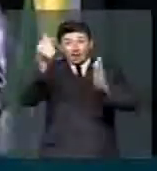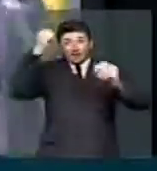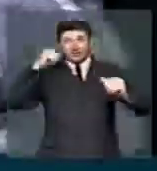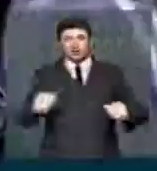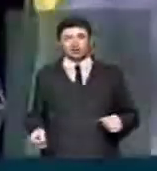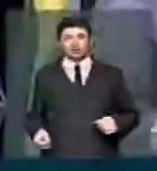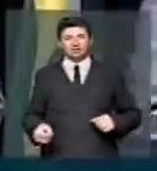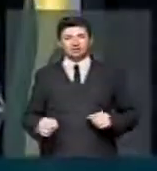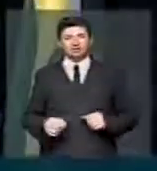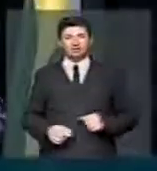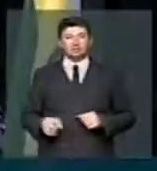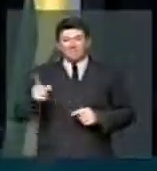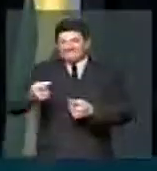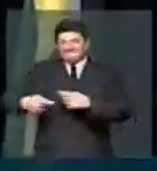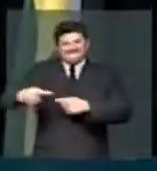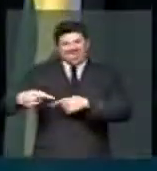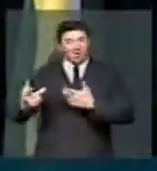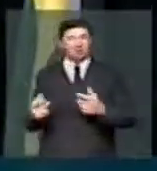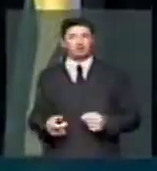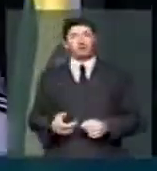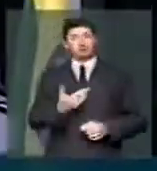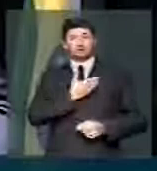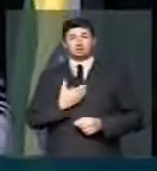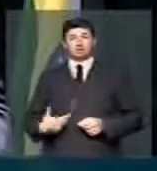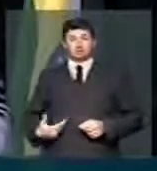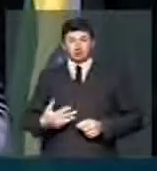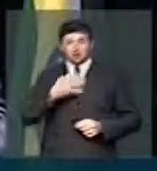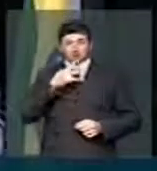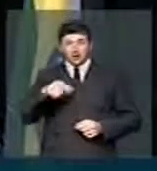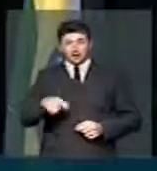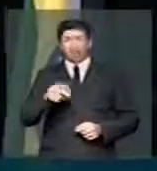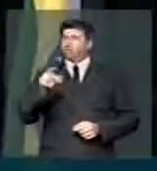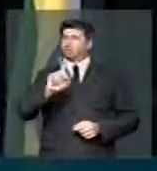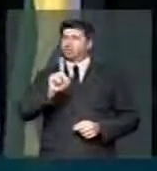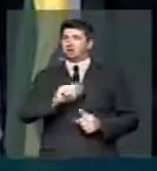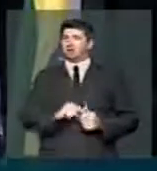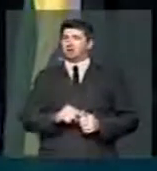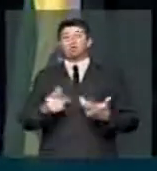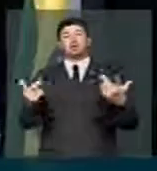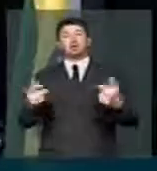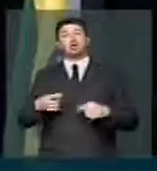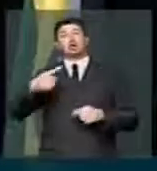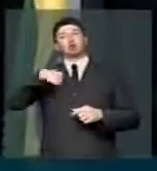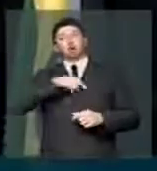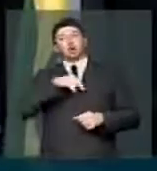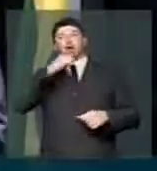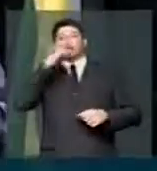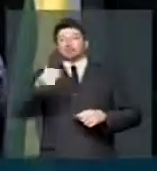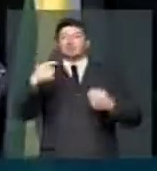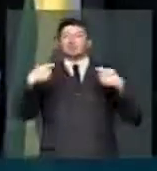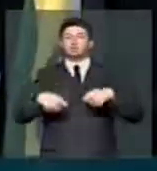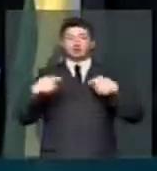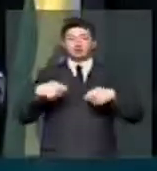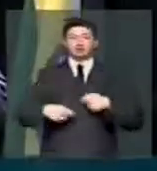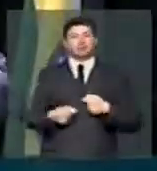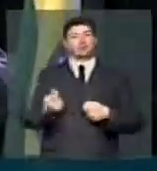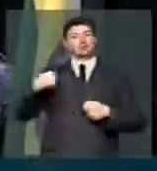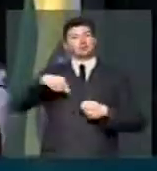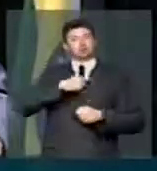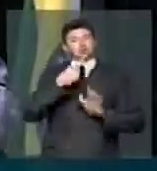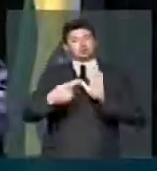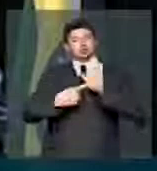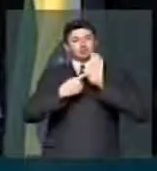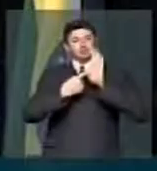roubalheira, um cartel. E o governo não toma conhecimento disso, então nós temos o dever de alertar. Mostramos lá